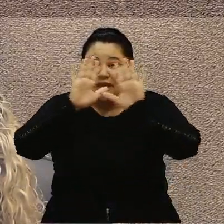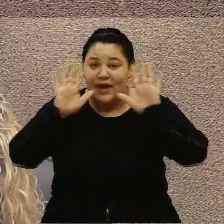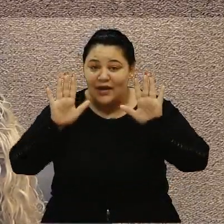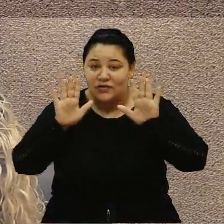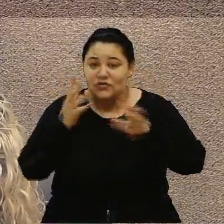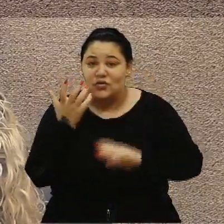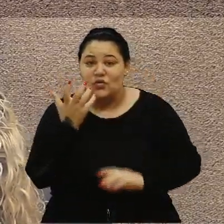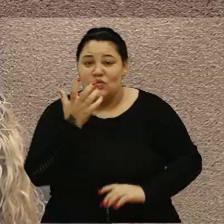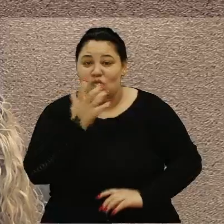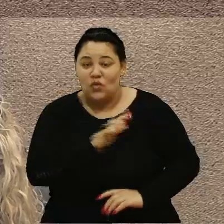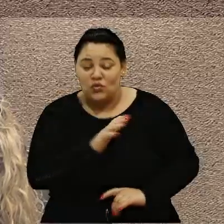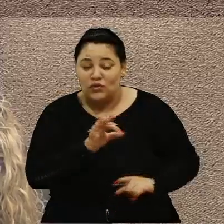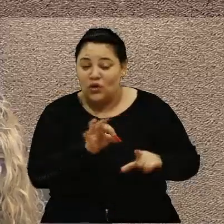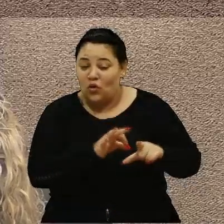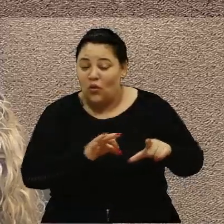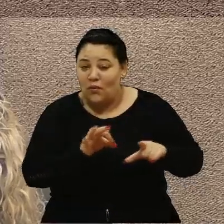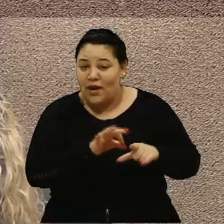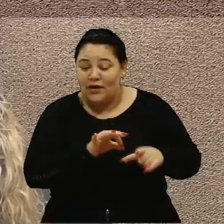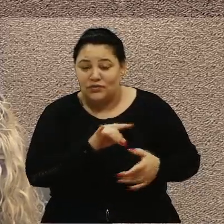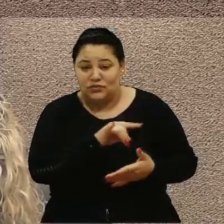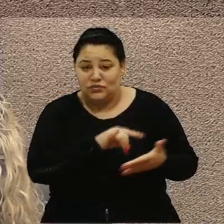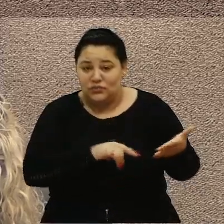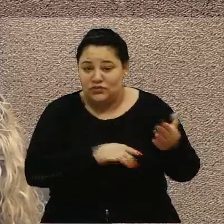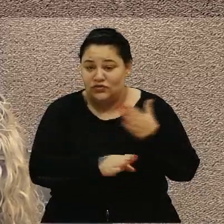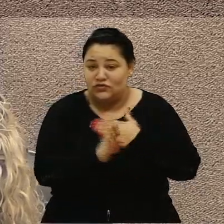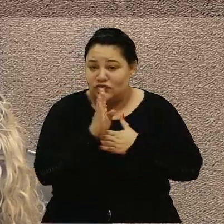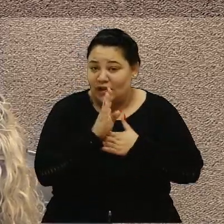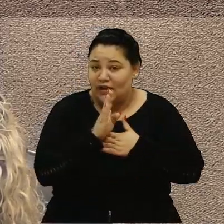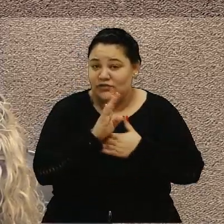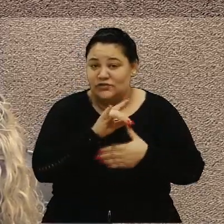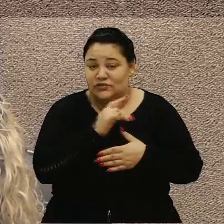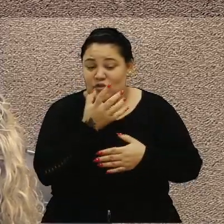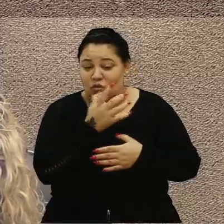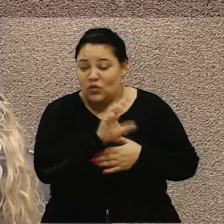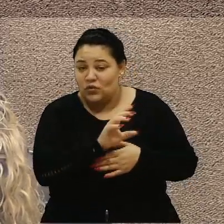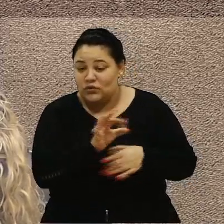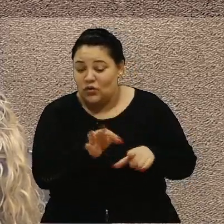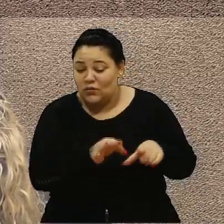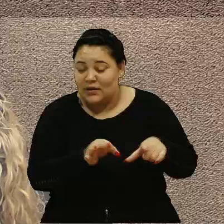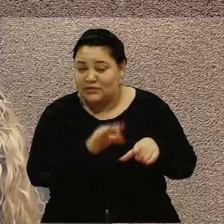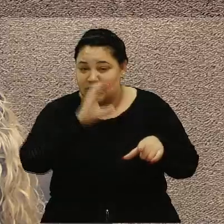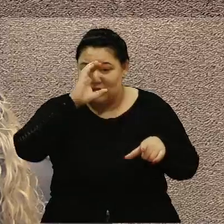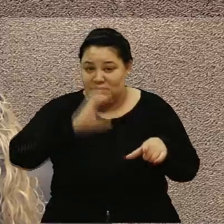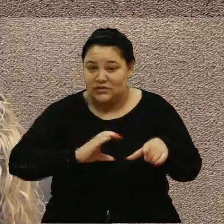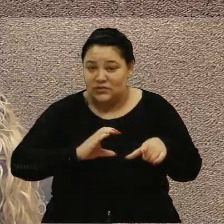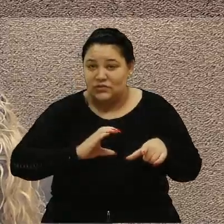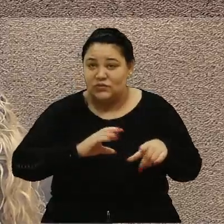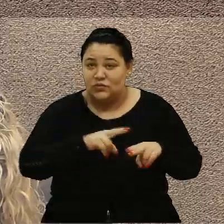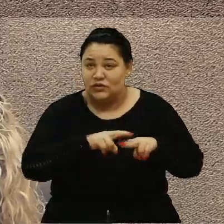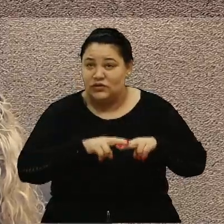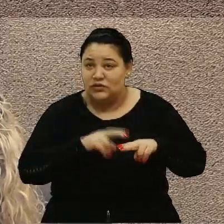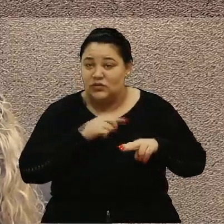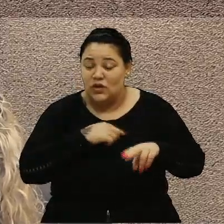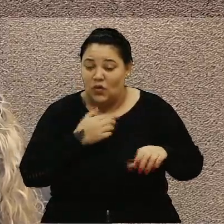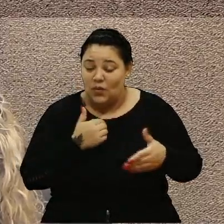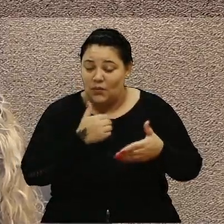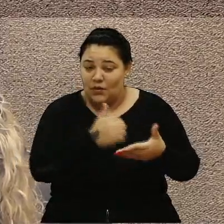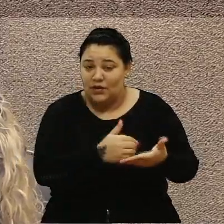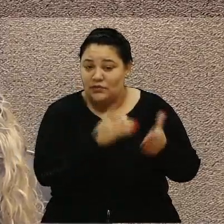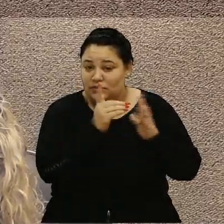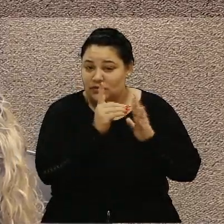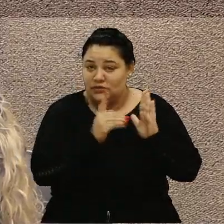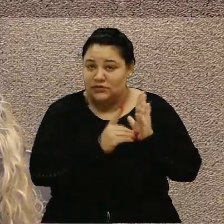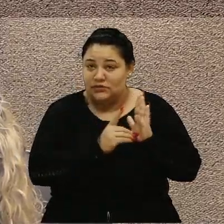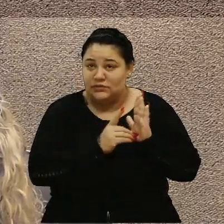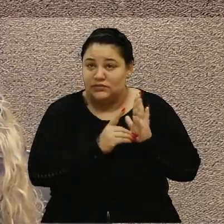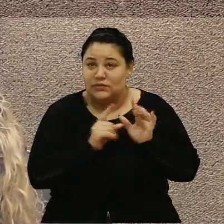do passaporte, sou contra o comércio da cidadania, tá? Por isso fui a favor do decreto. Mas